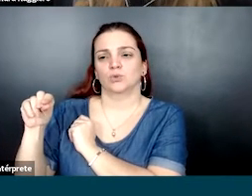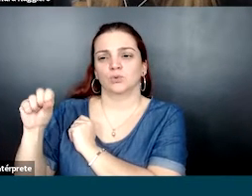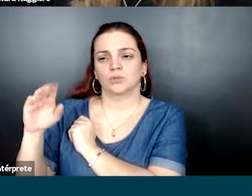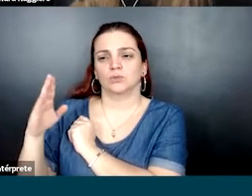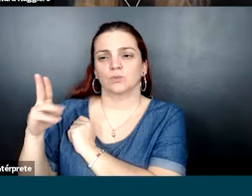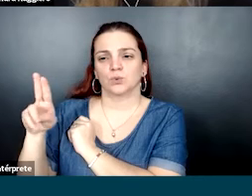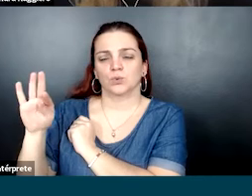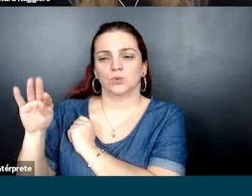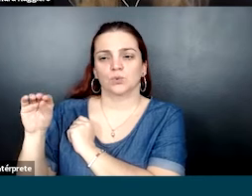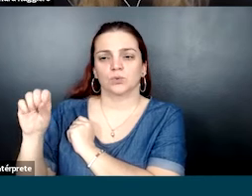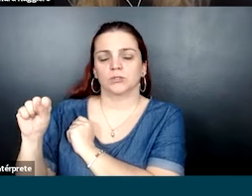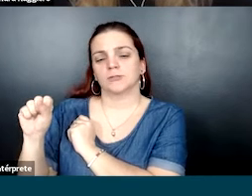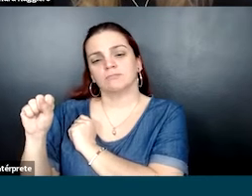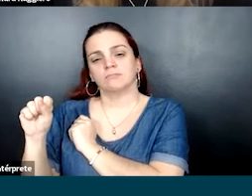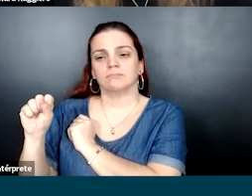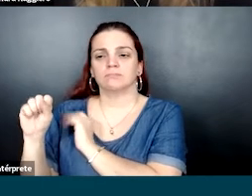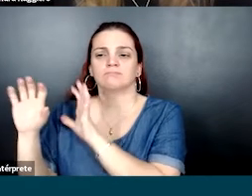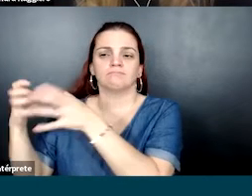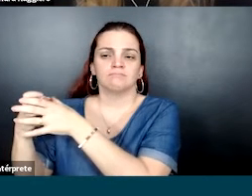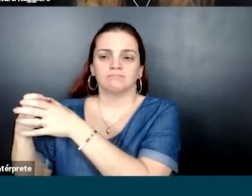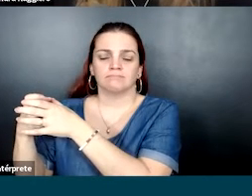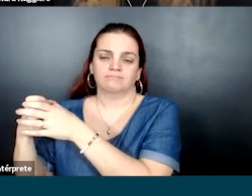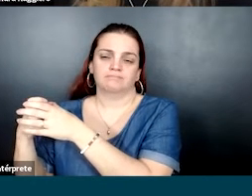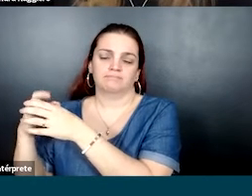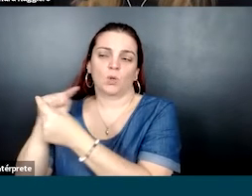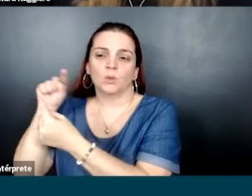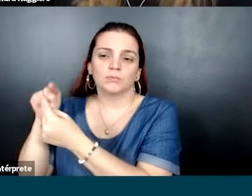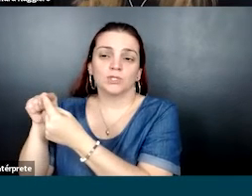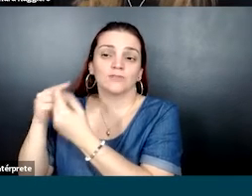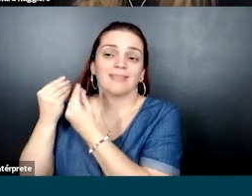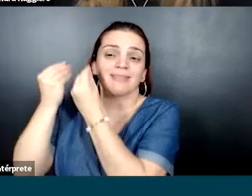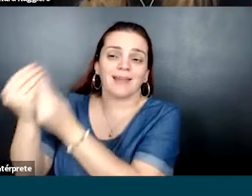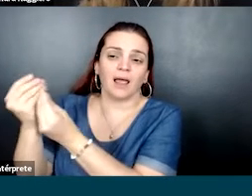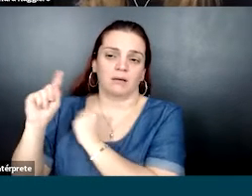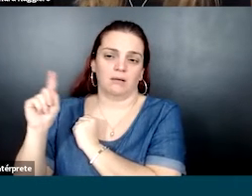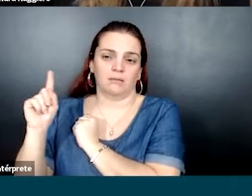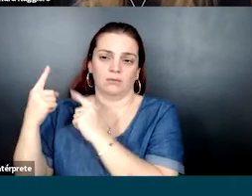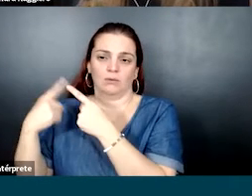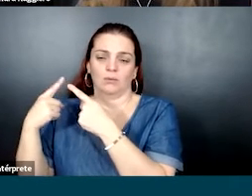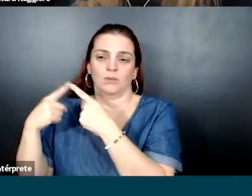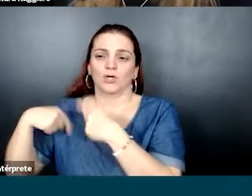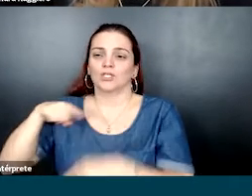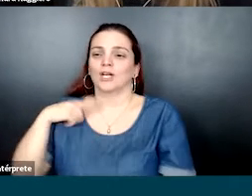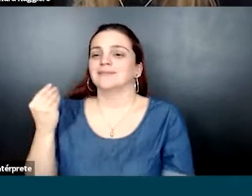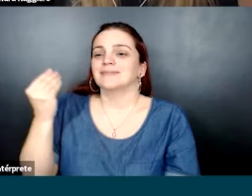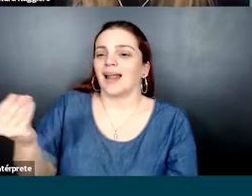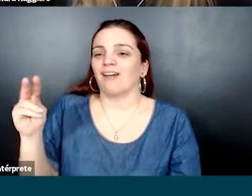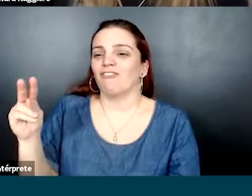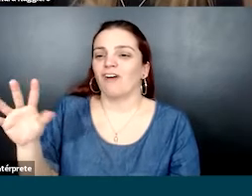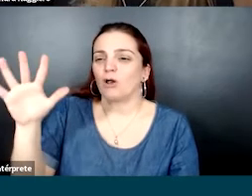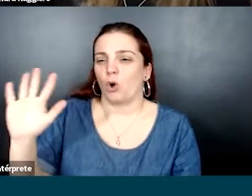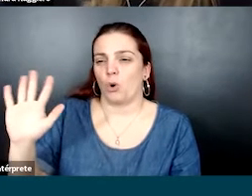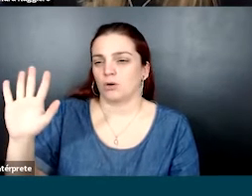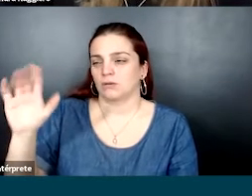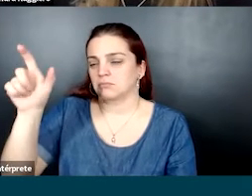essa categoria não é reconhecida como uma categoria de entrega de produto, porque a gente não entrega valor para o